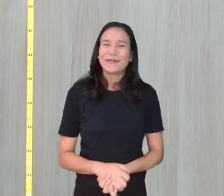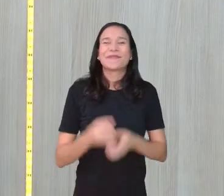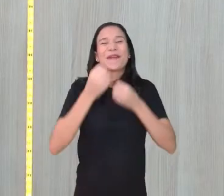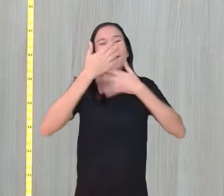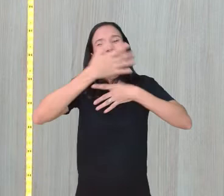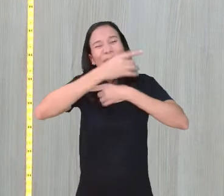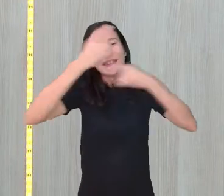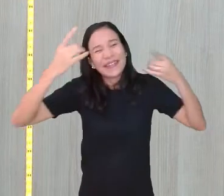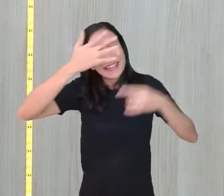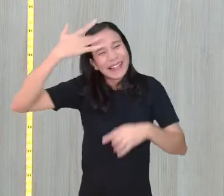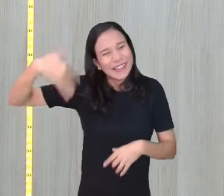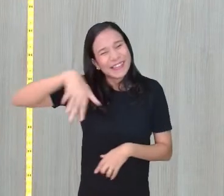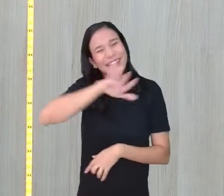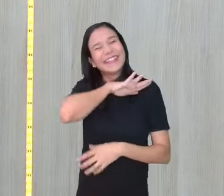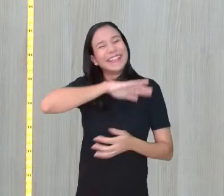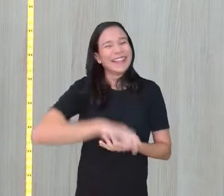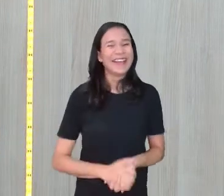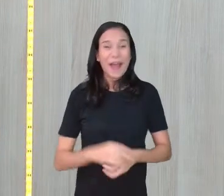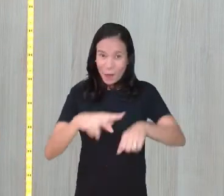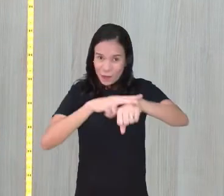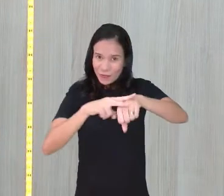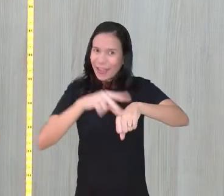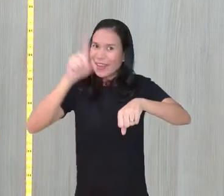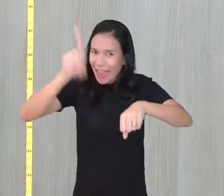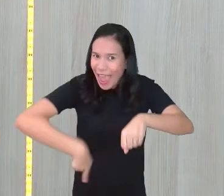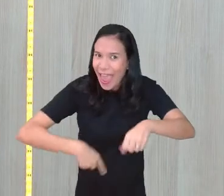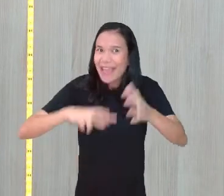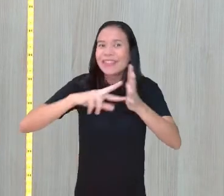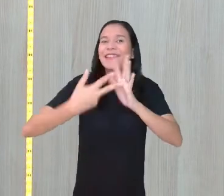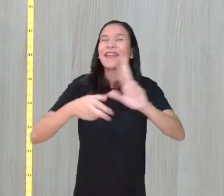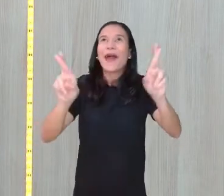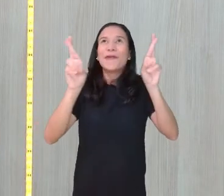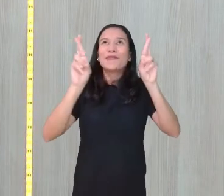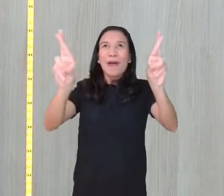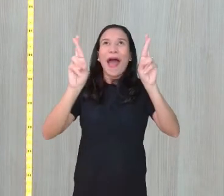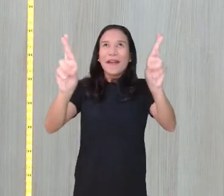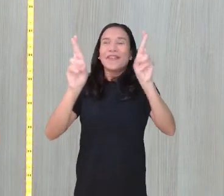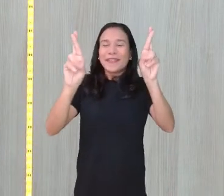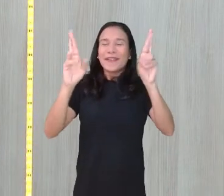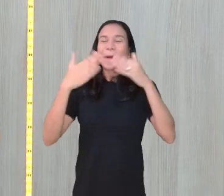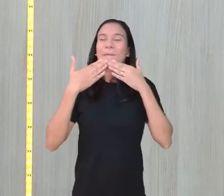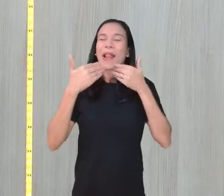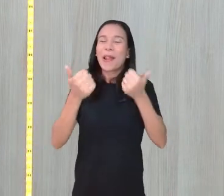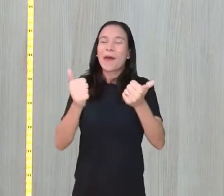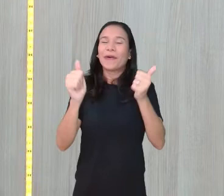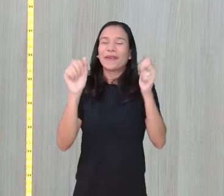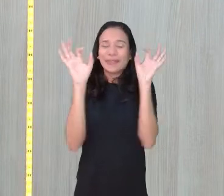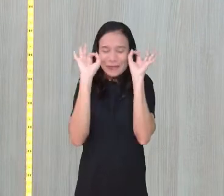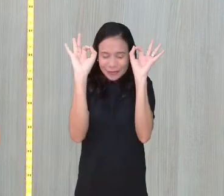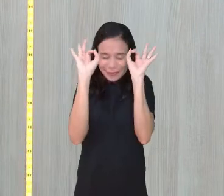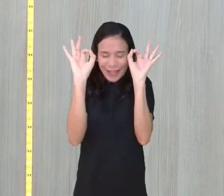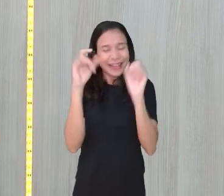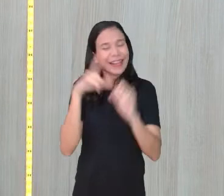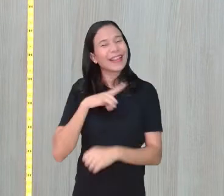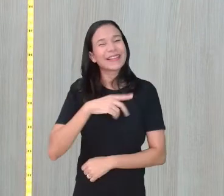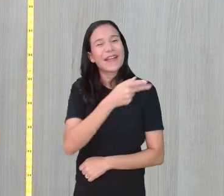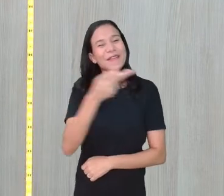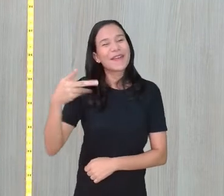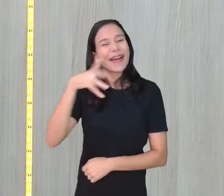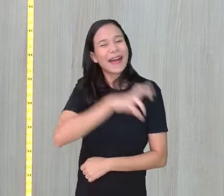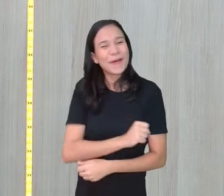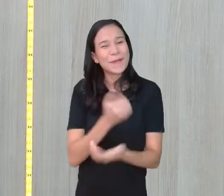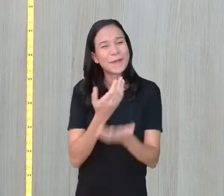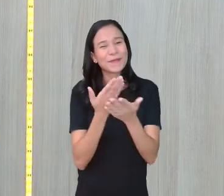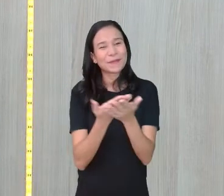Bom dia, pessoal. Verde é esperança. Esperança que as coisas vão melhorar. Tenho certeza que vocês vão amar a aula